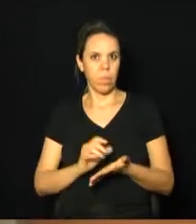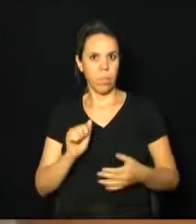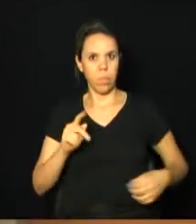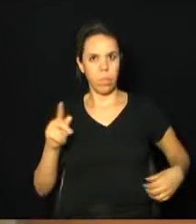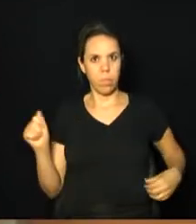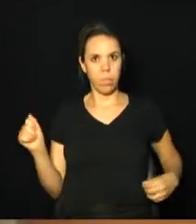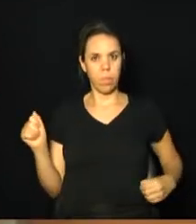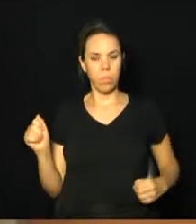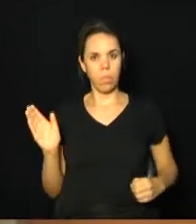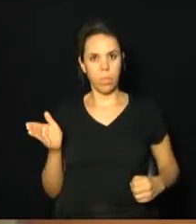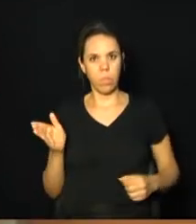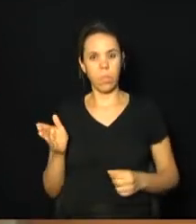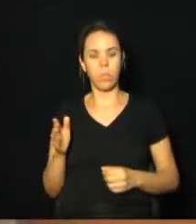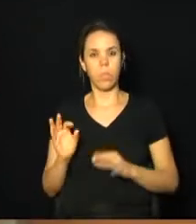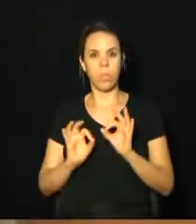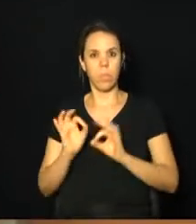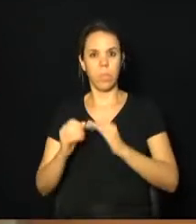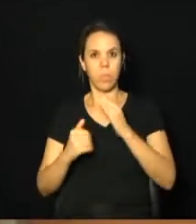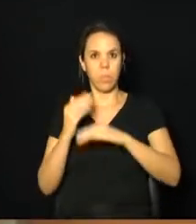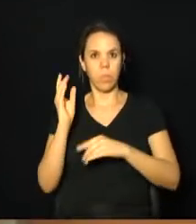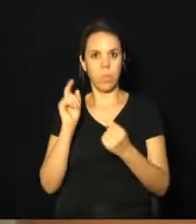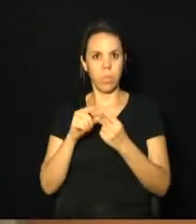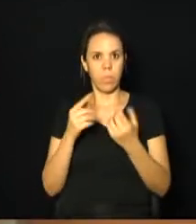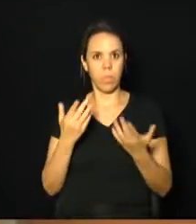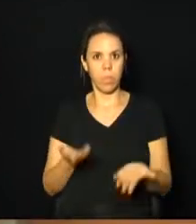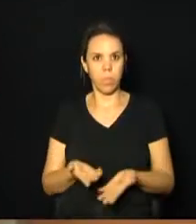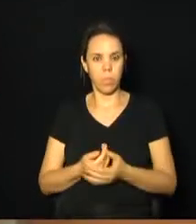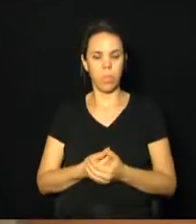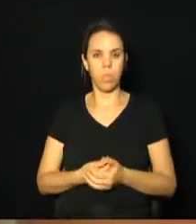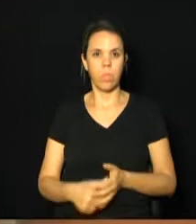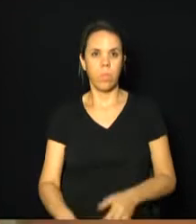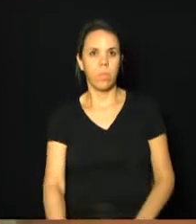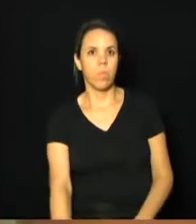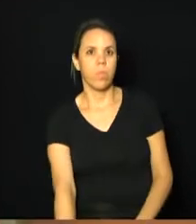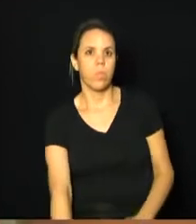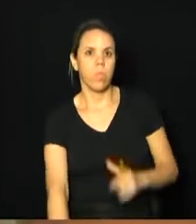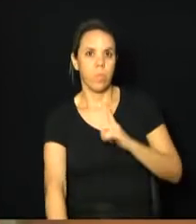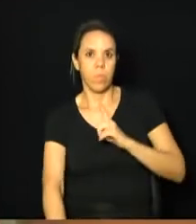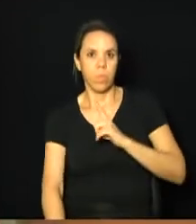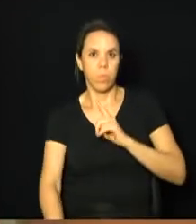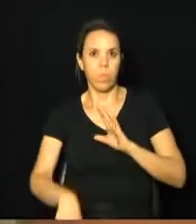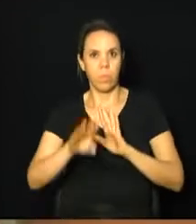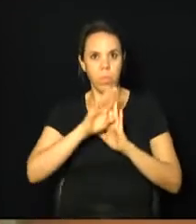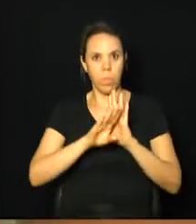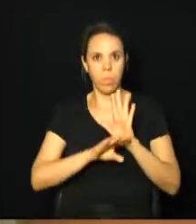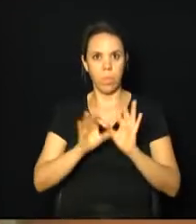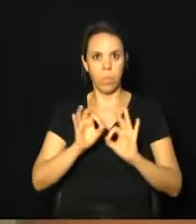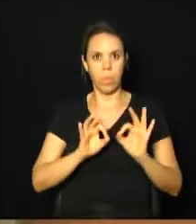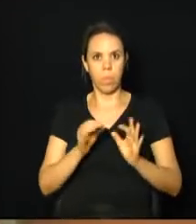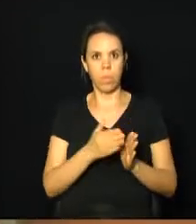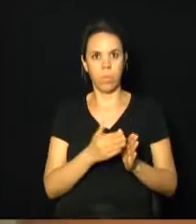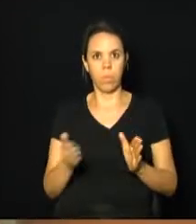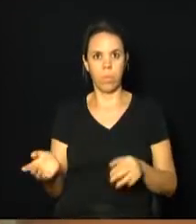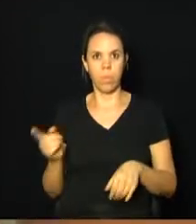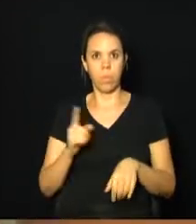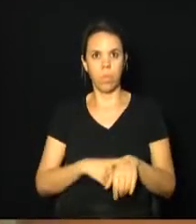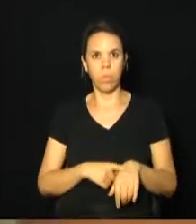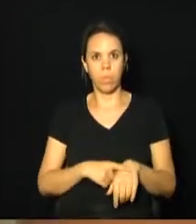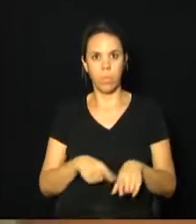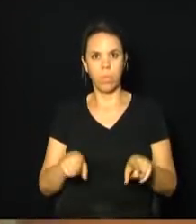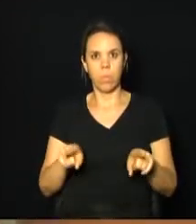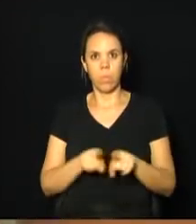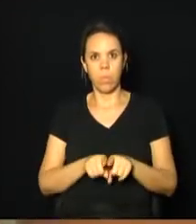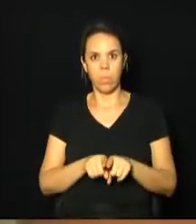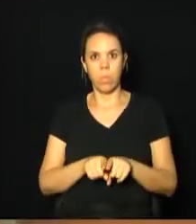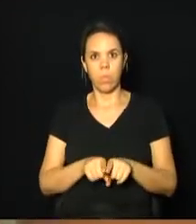APA, já foi construído com esse intuito, né, de ter uma programação, um planejamento a longo prazo. Então, também